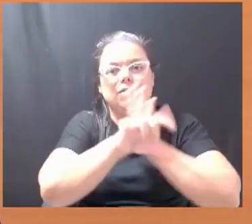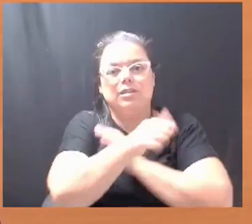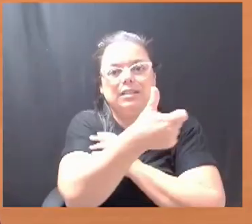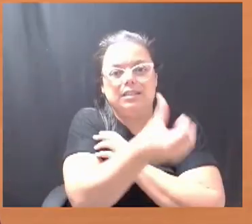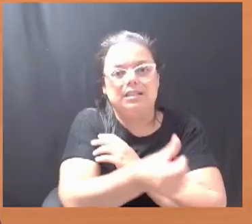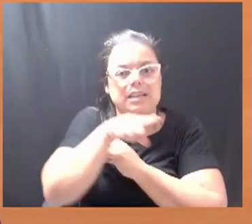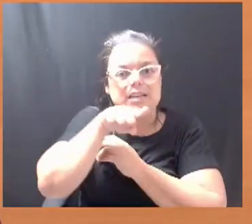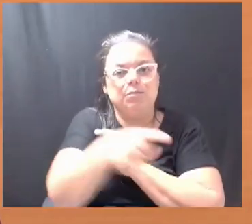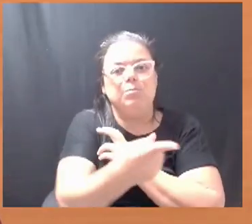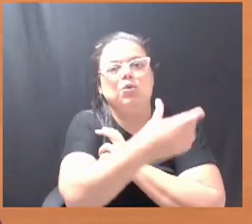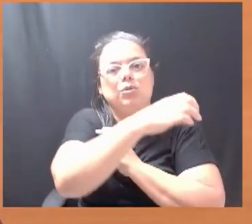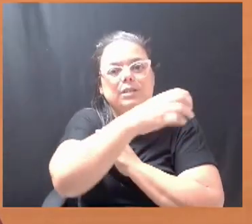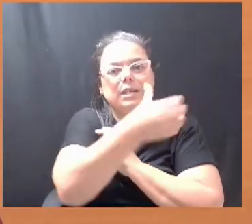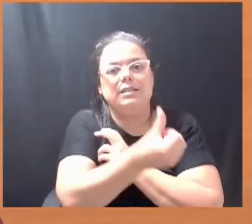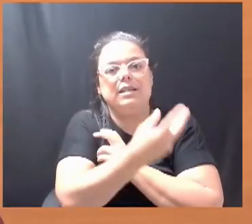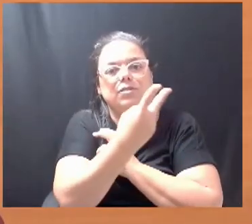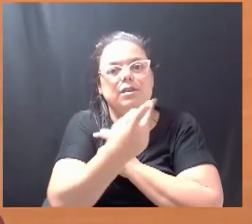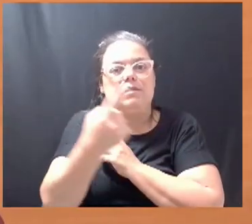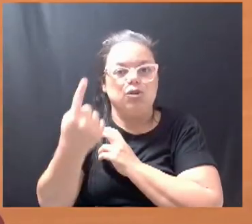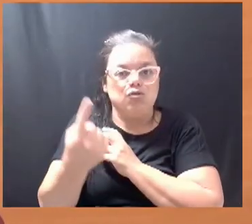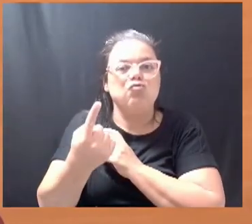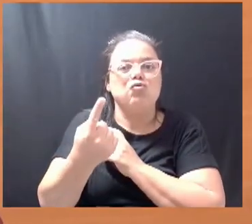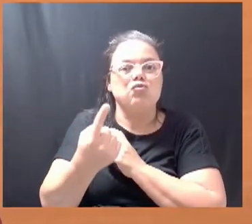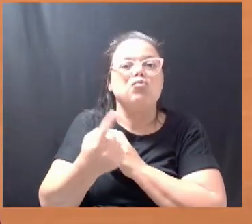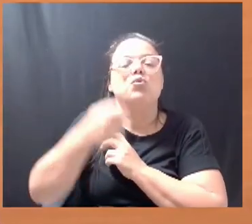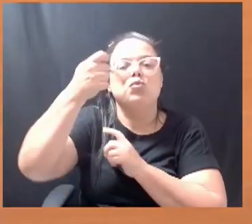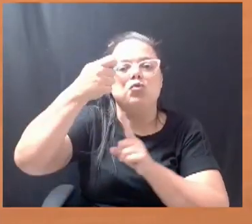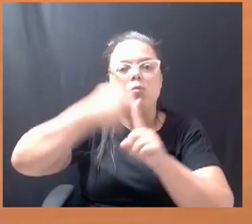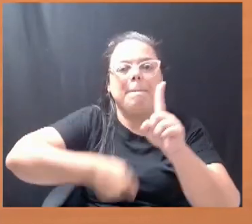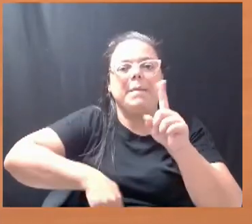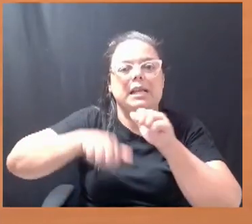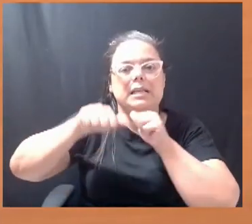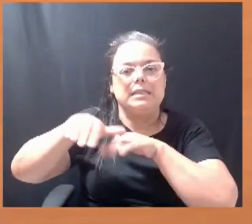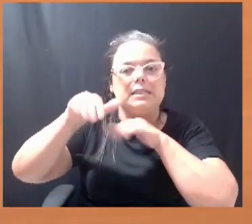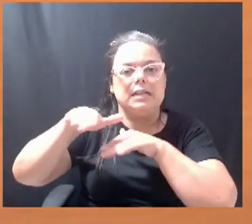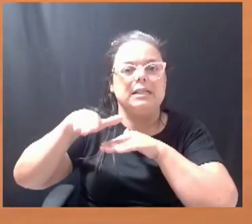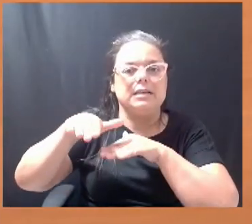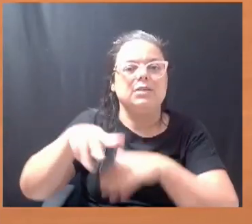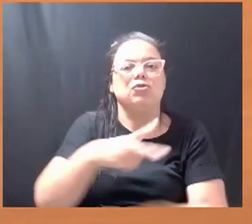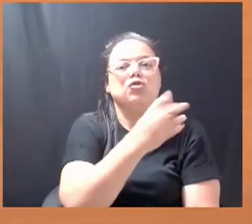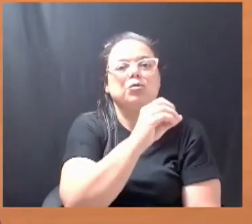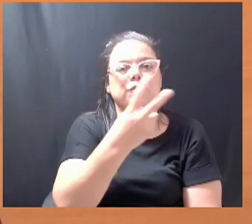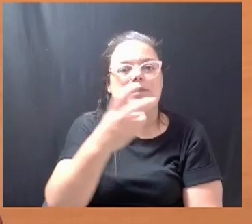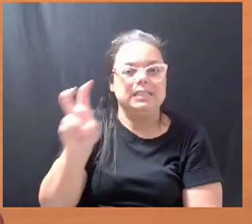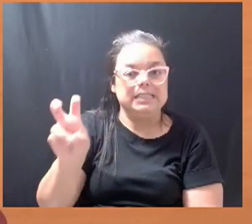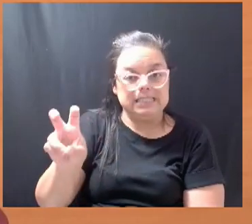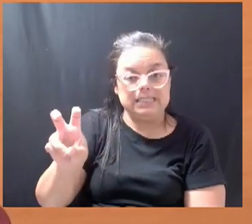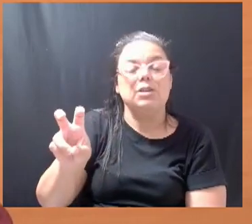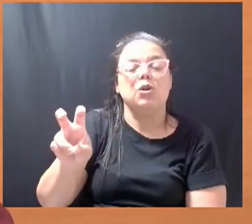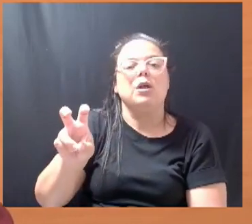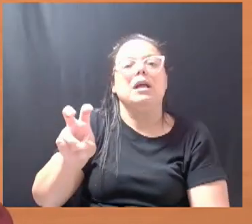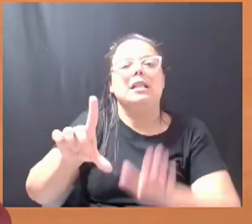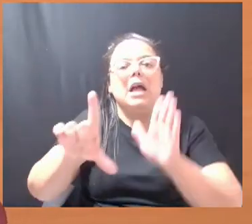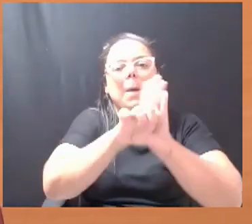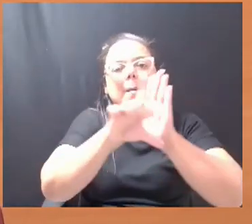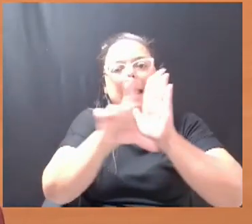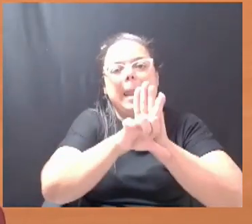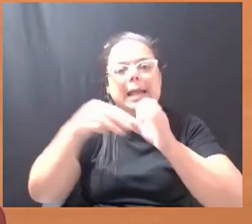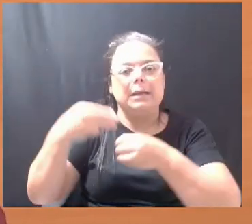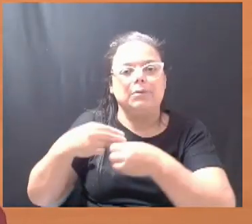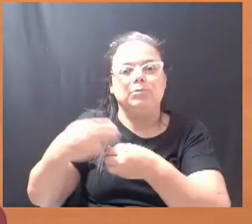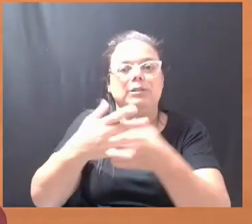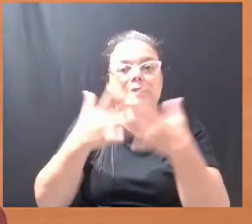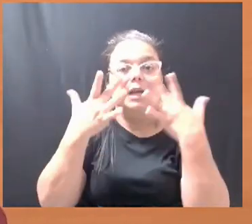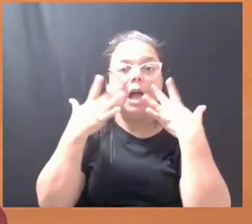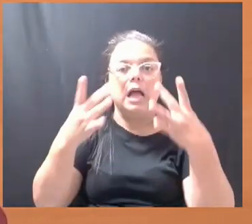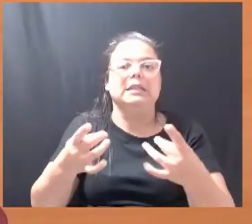16.791, de 16 de setembro de 2025, que institui a Lei Municipal de Atenção à Gagueira e